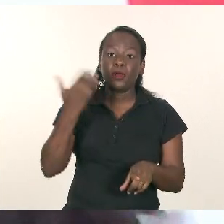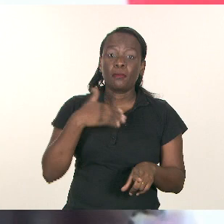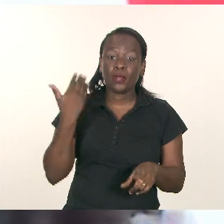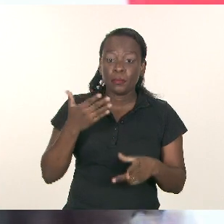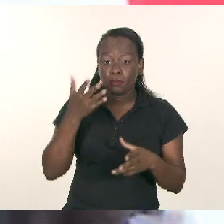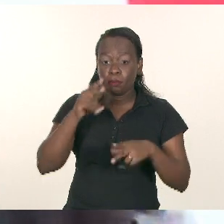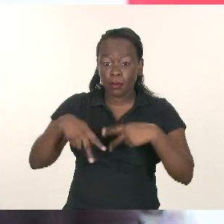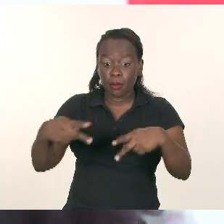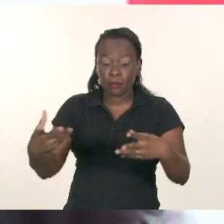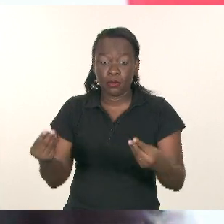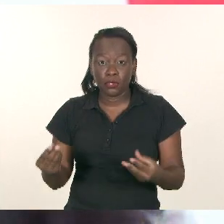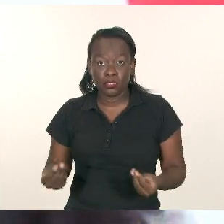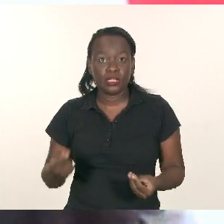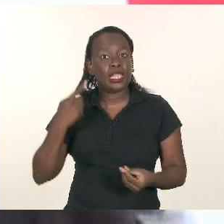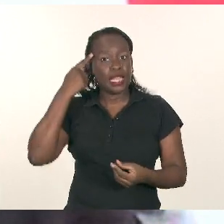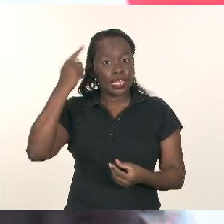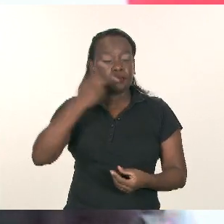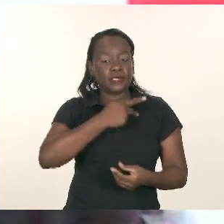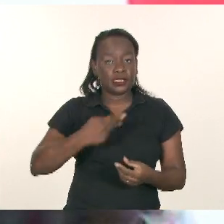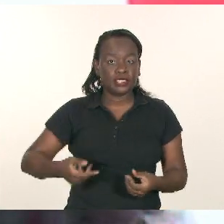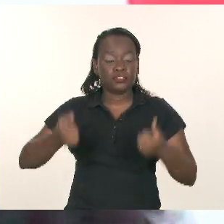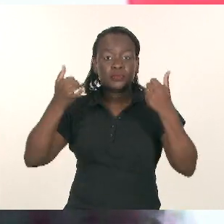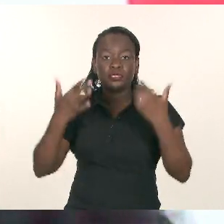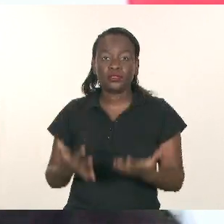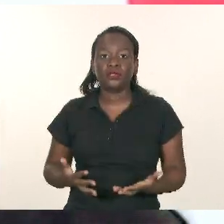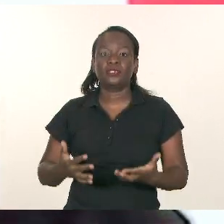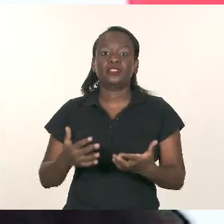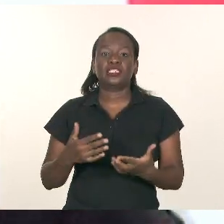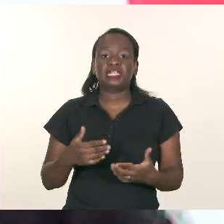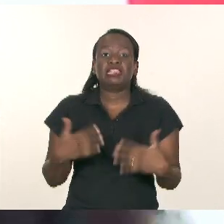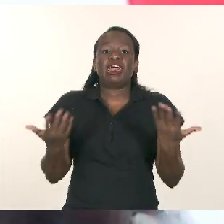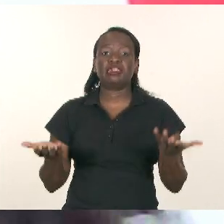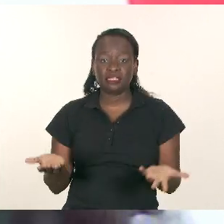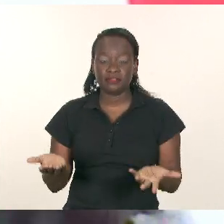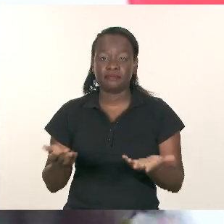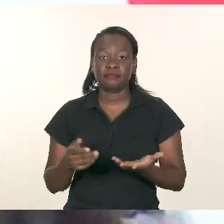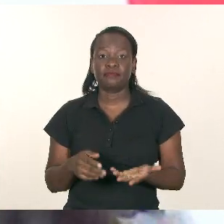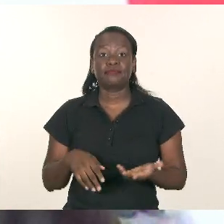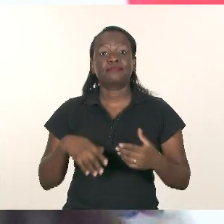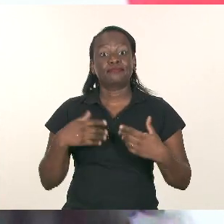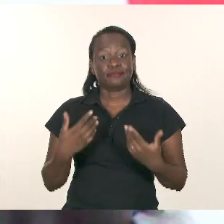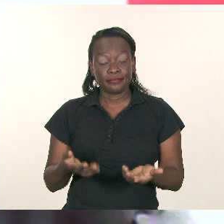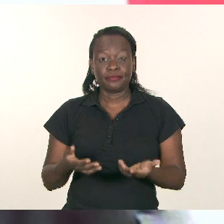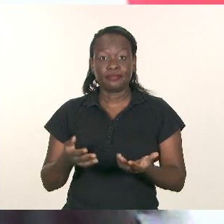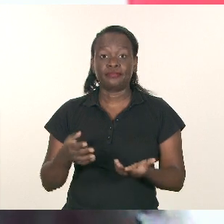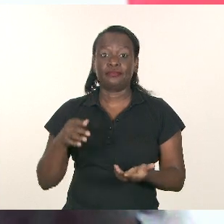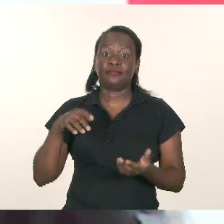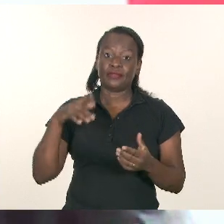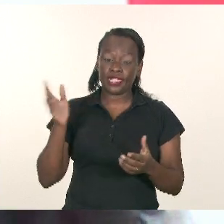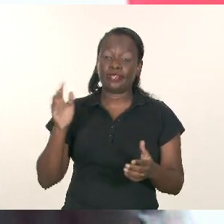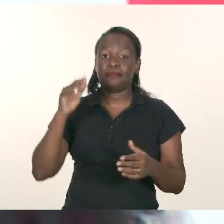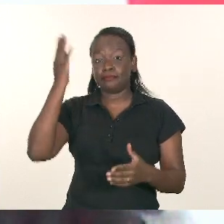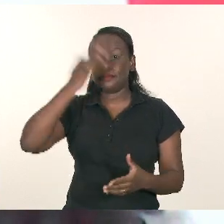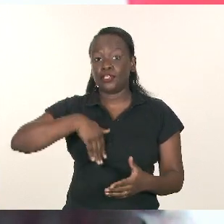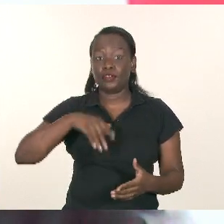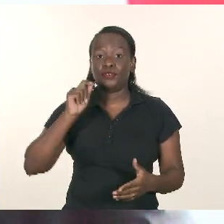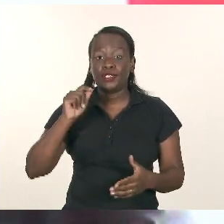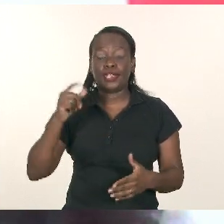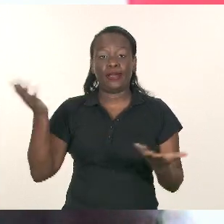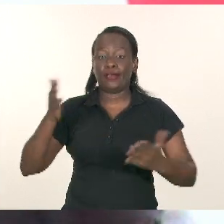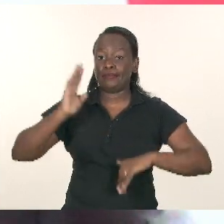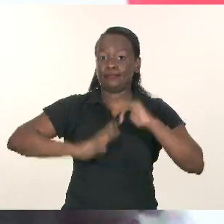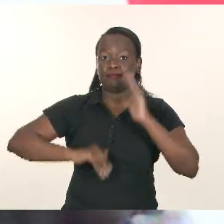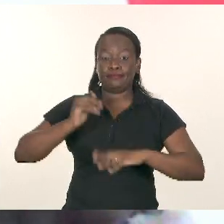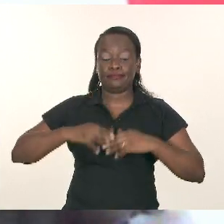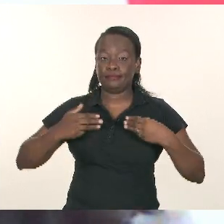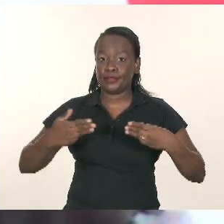causadas pela pandemia. Quem não se lembra do presidente Jair Bolsonaro falando "e daí?". E isso se reflete na incompetência